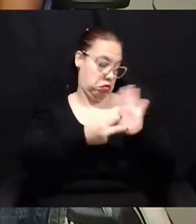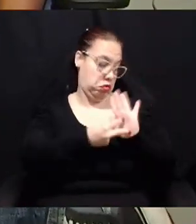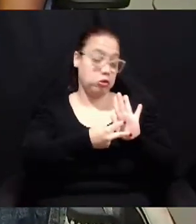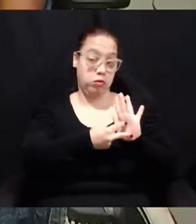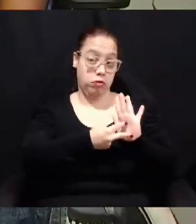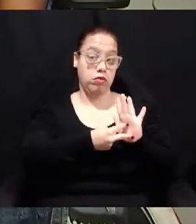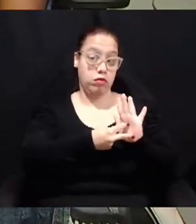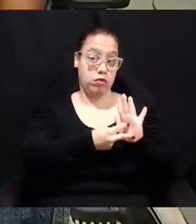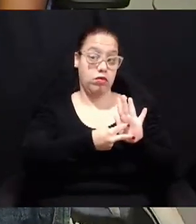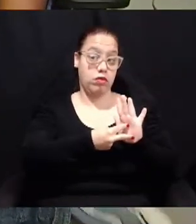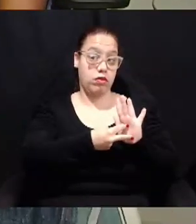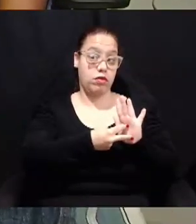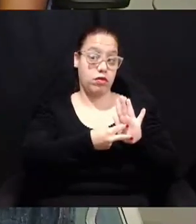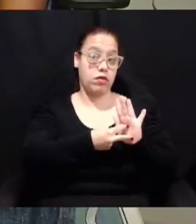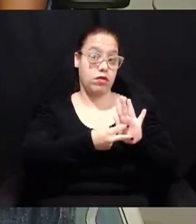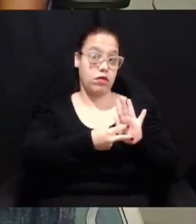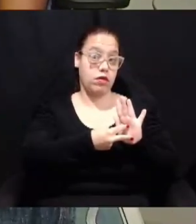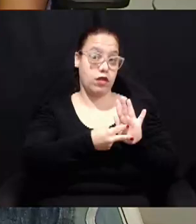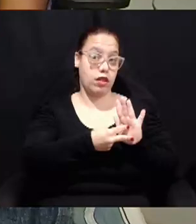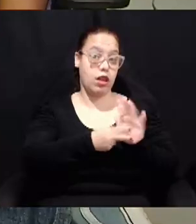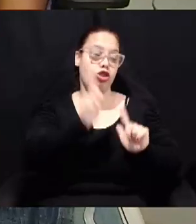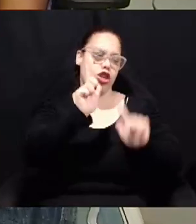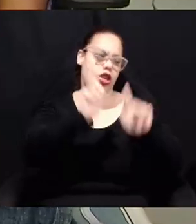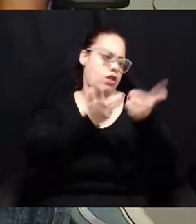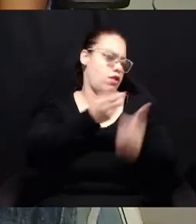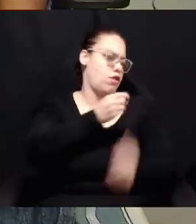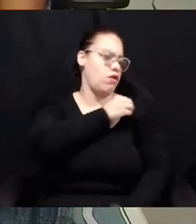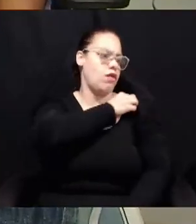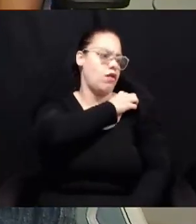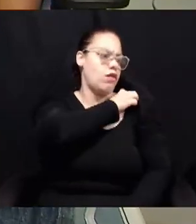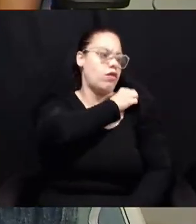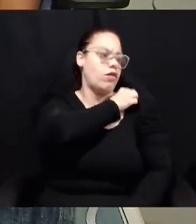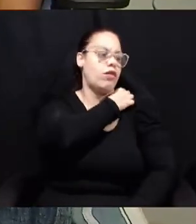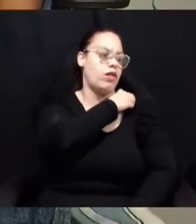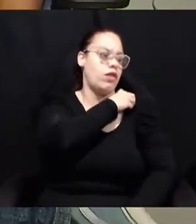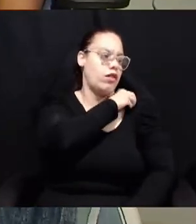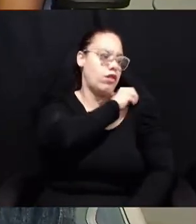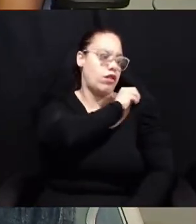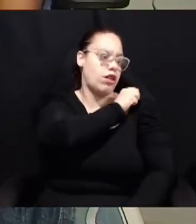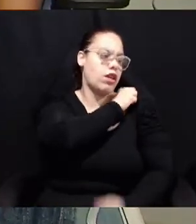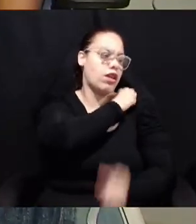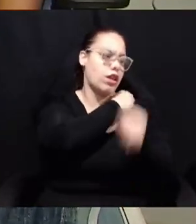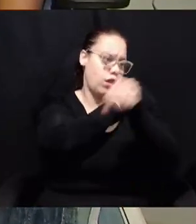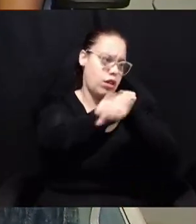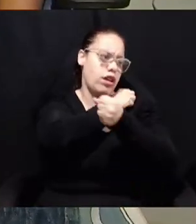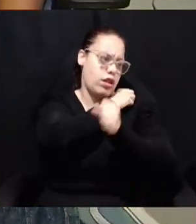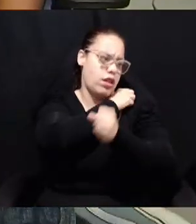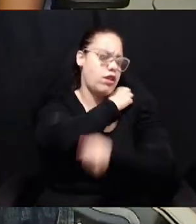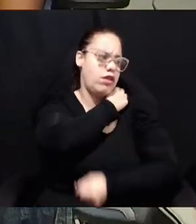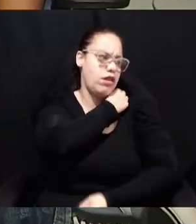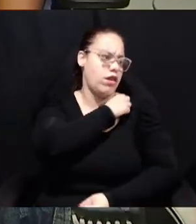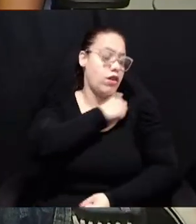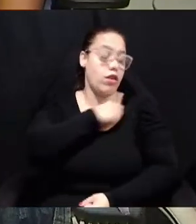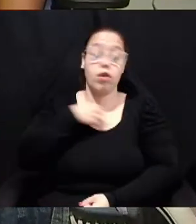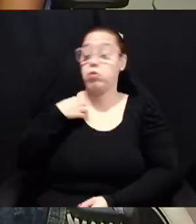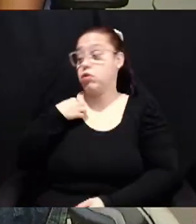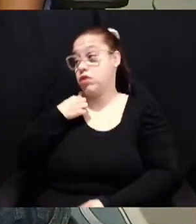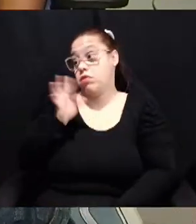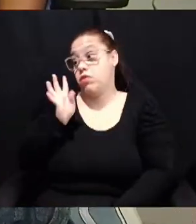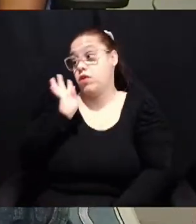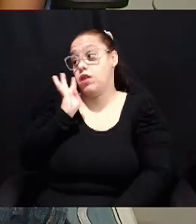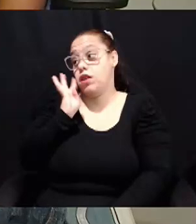animação de TV e vice-versa, né? Sim, o que é uma coisa muito legal, assim. A